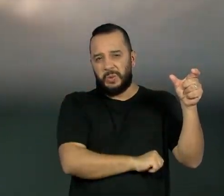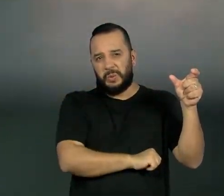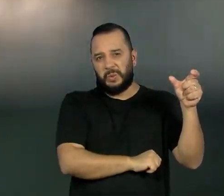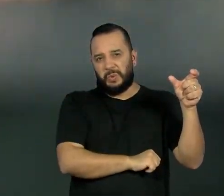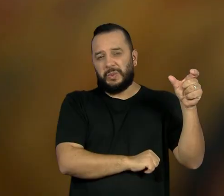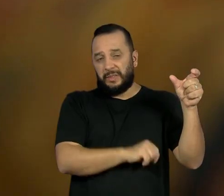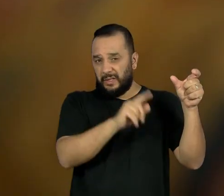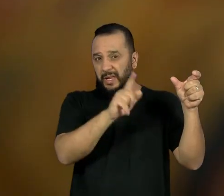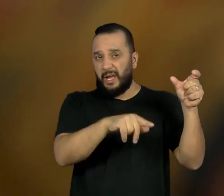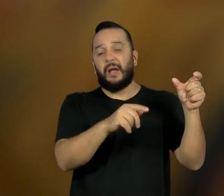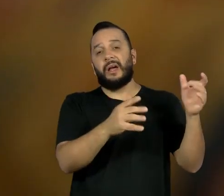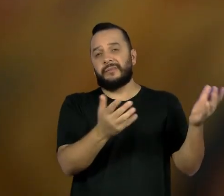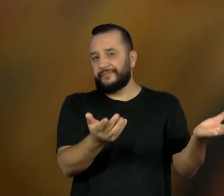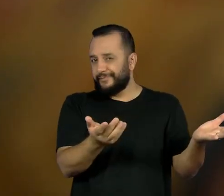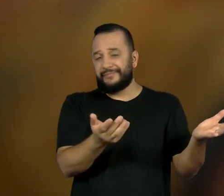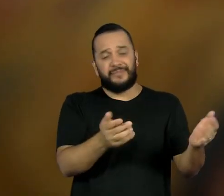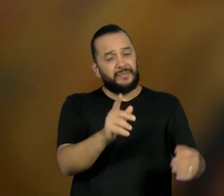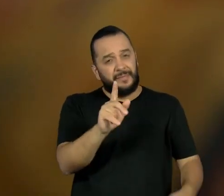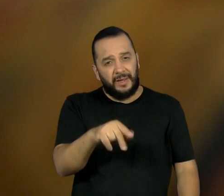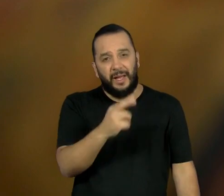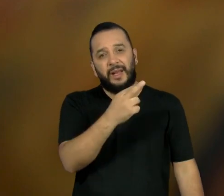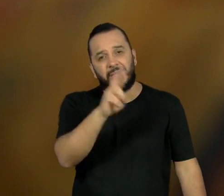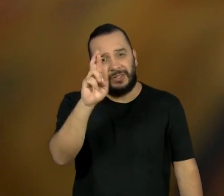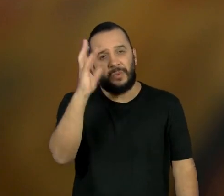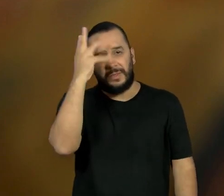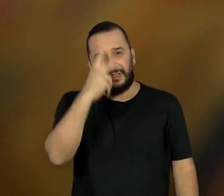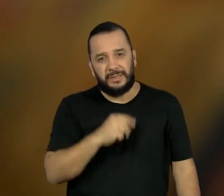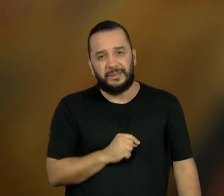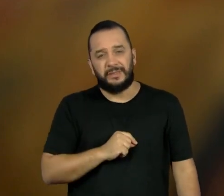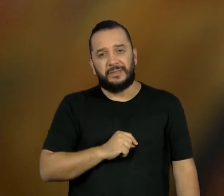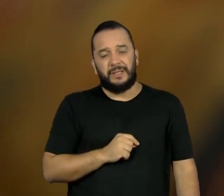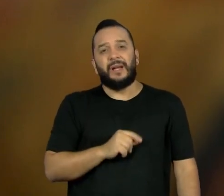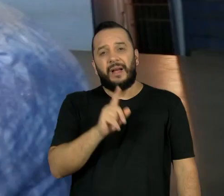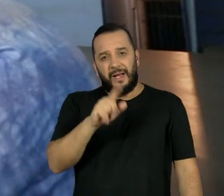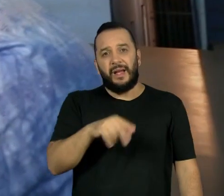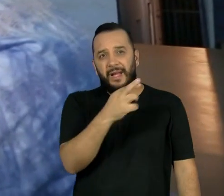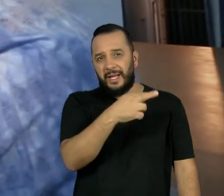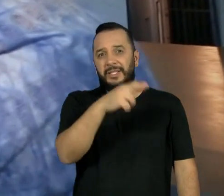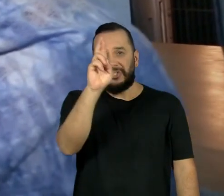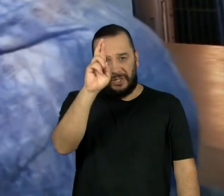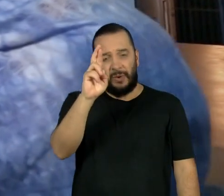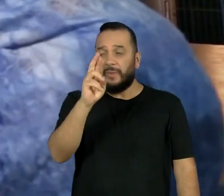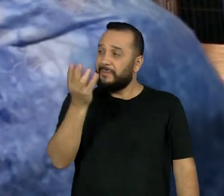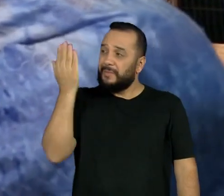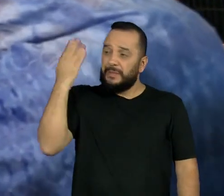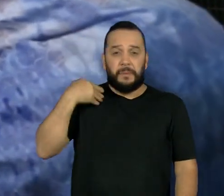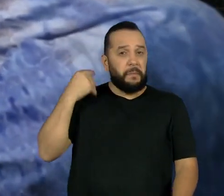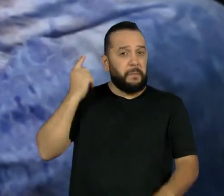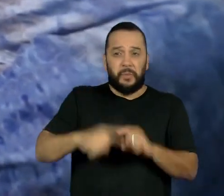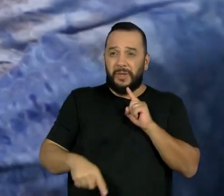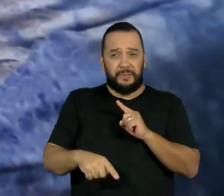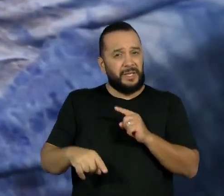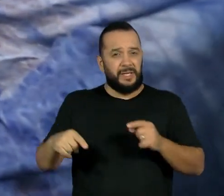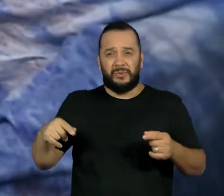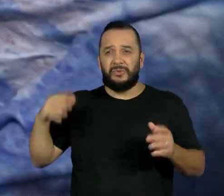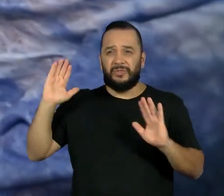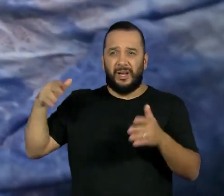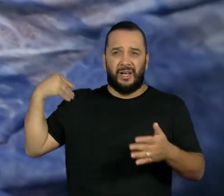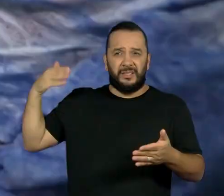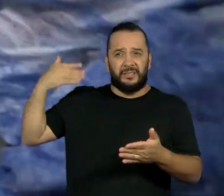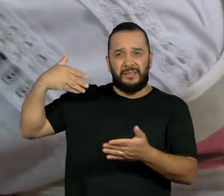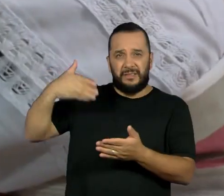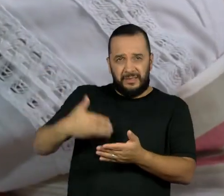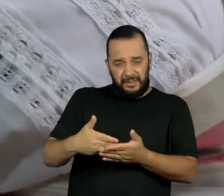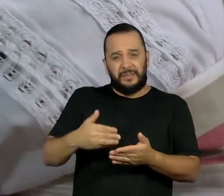uma fé linda, uma fé que nos foi legada a partir da nossa ancestralidade, a partir dos